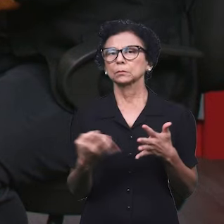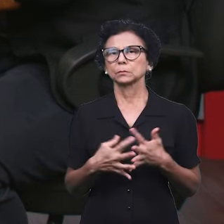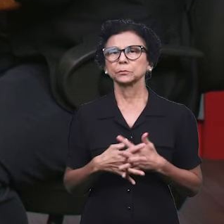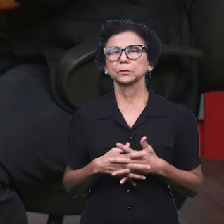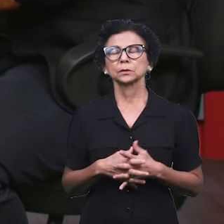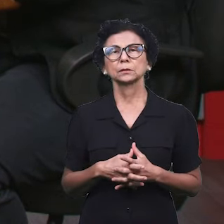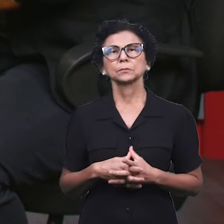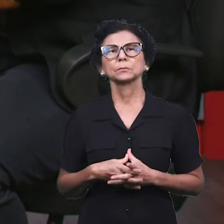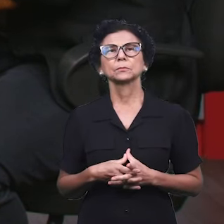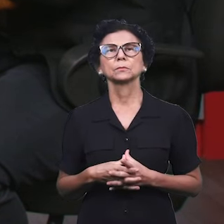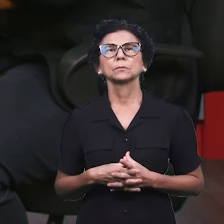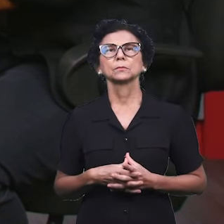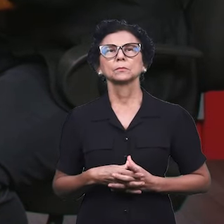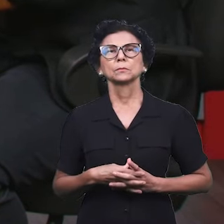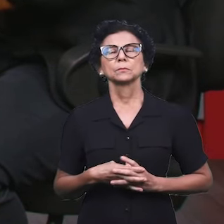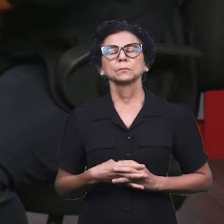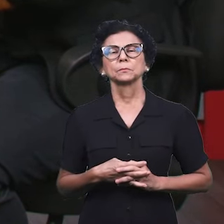para